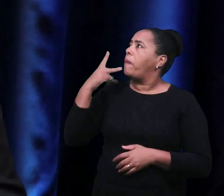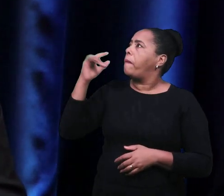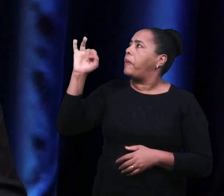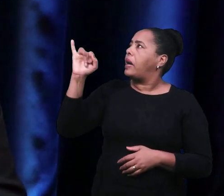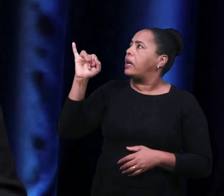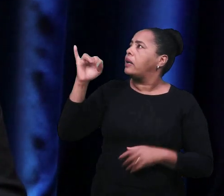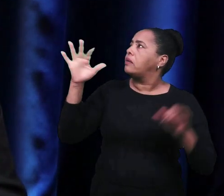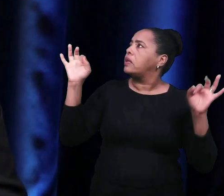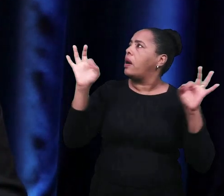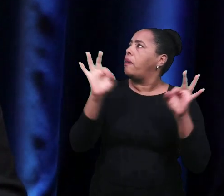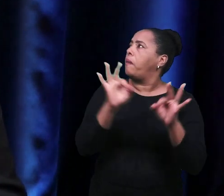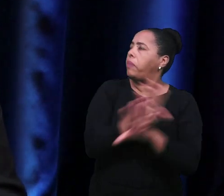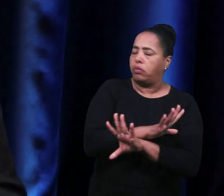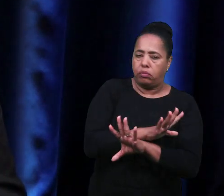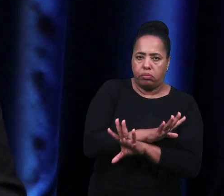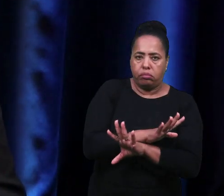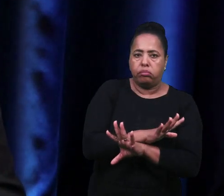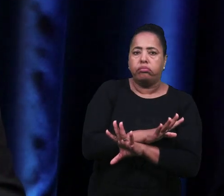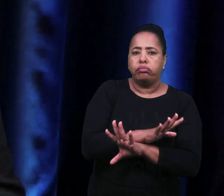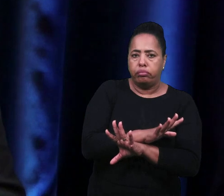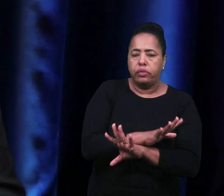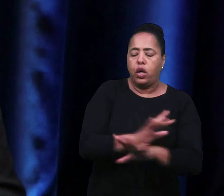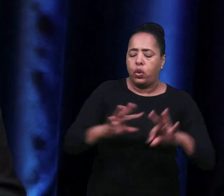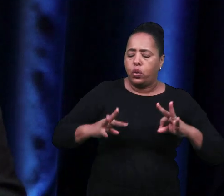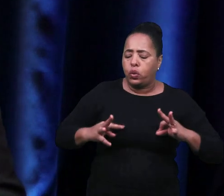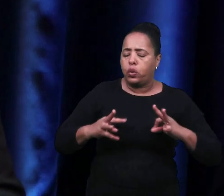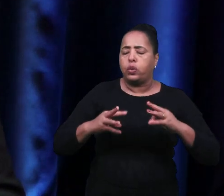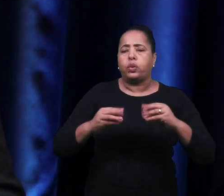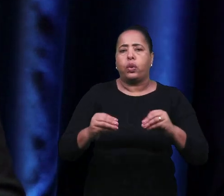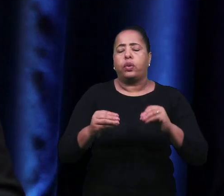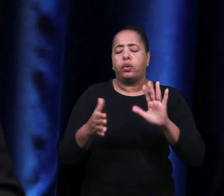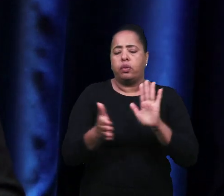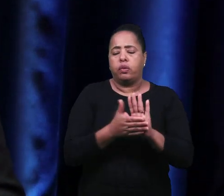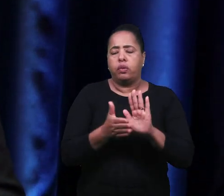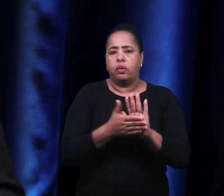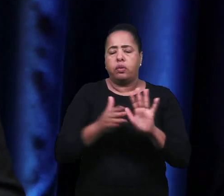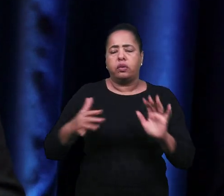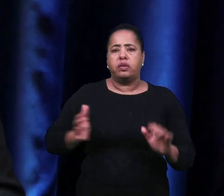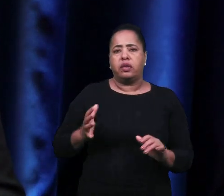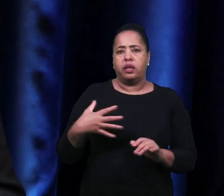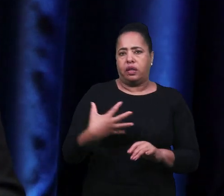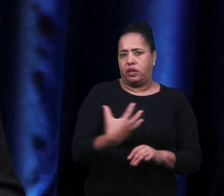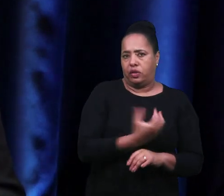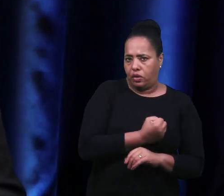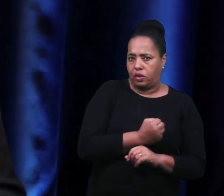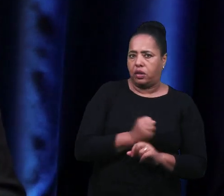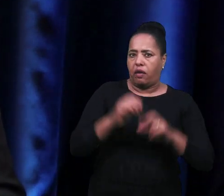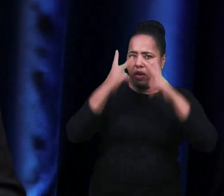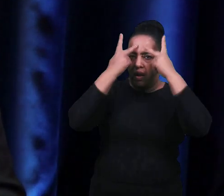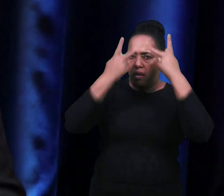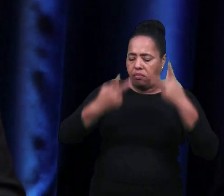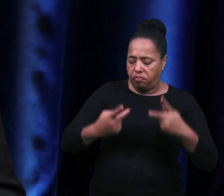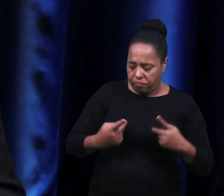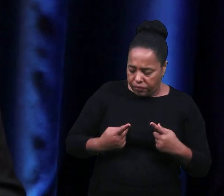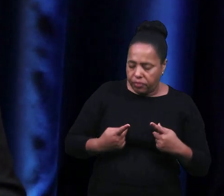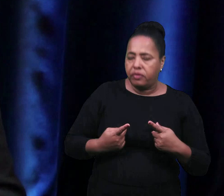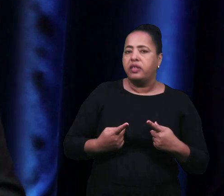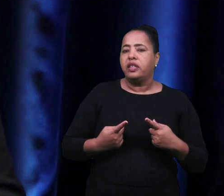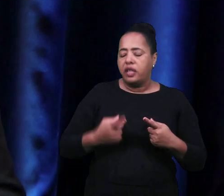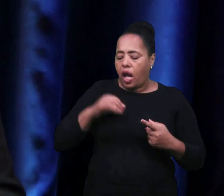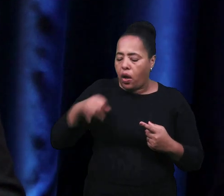consumado. Ele consumou todo o projeto de salvação para que o homem tivesse